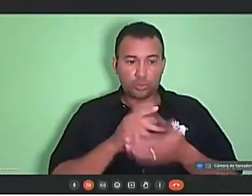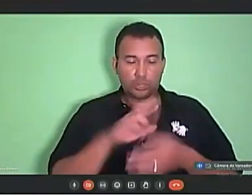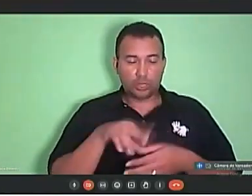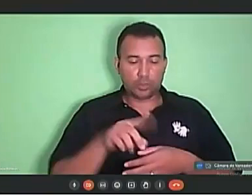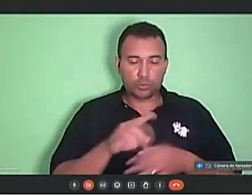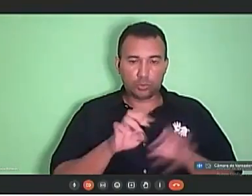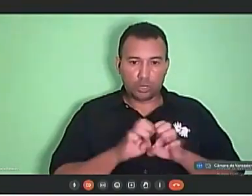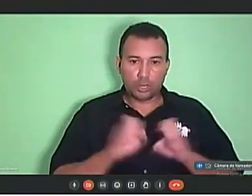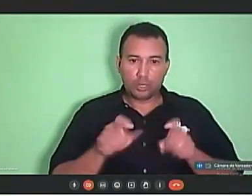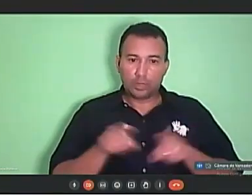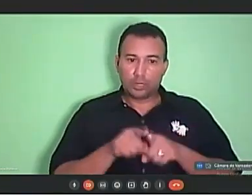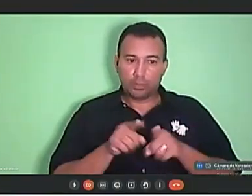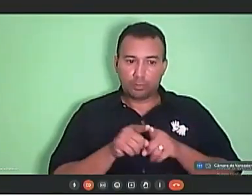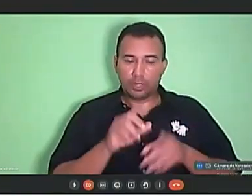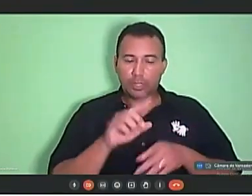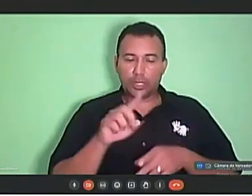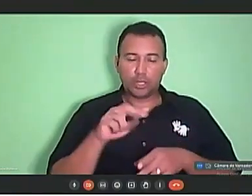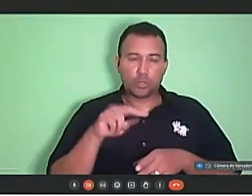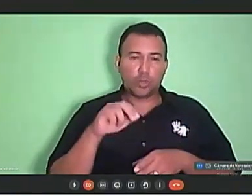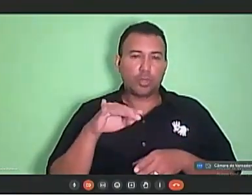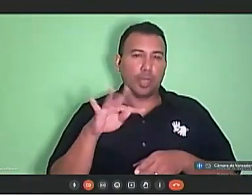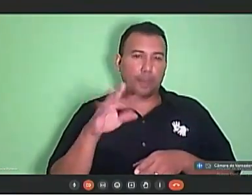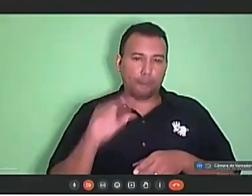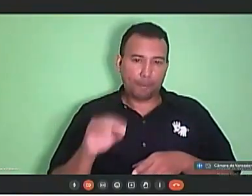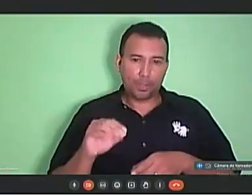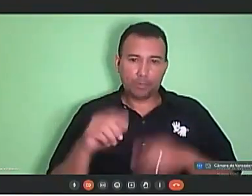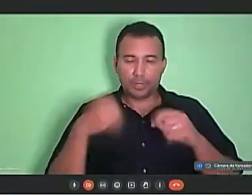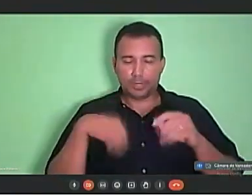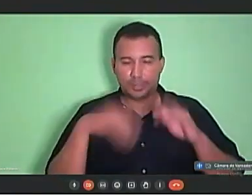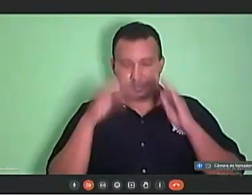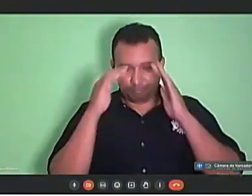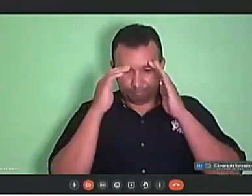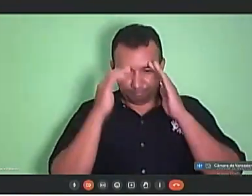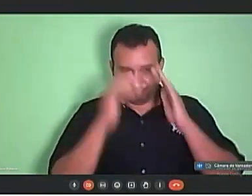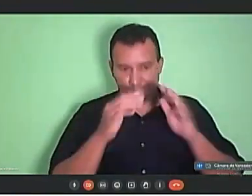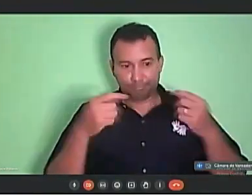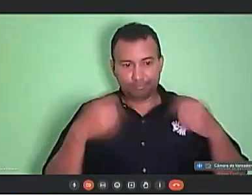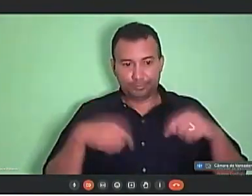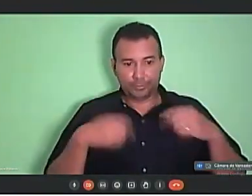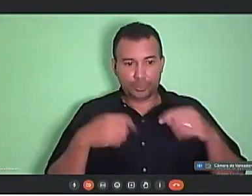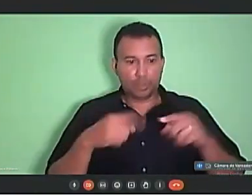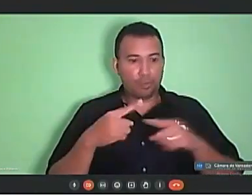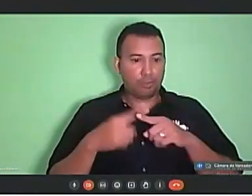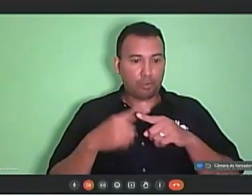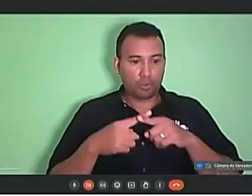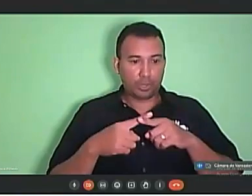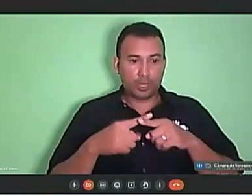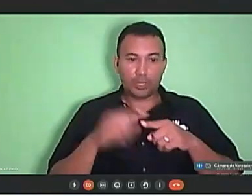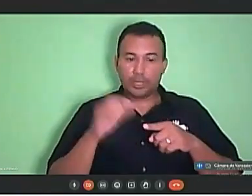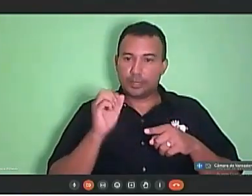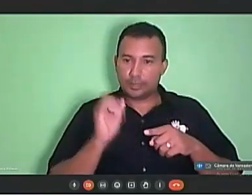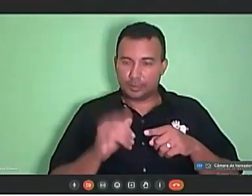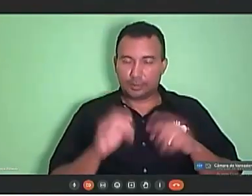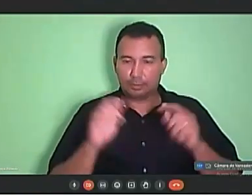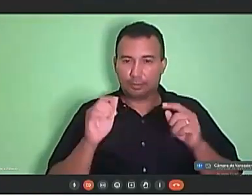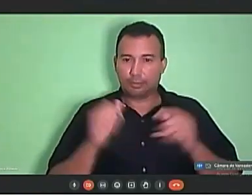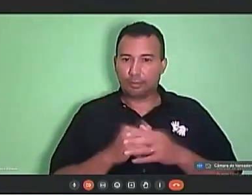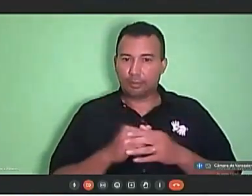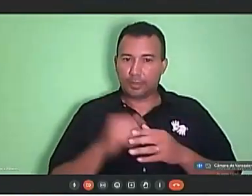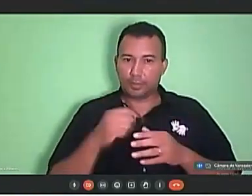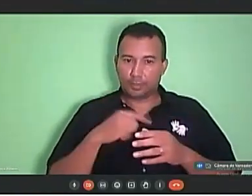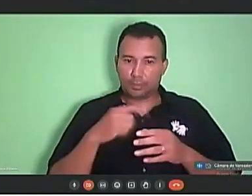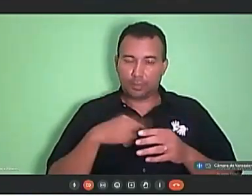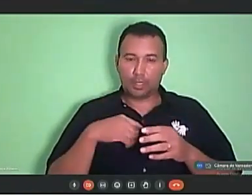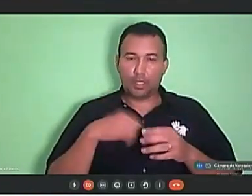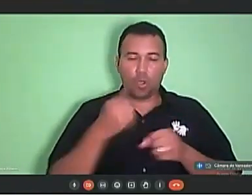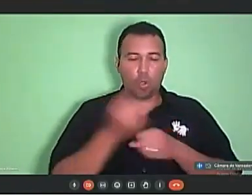zoneamento, implantar outras regras de zoneamento. E a gente acha que só com uma conjunção de soluções, né, fazendo obra e